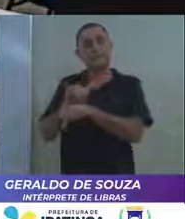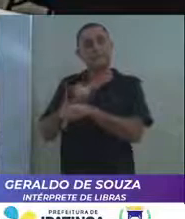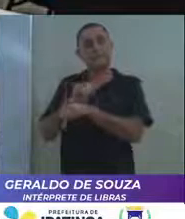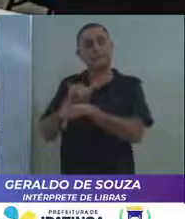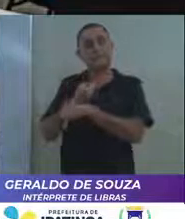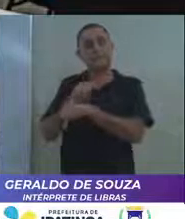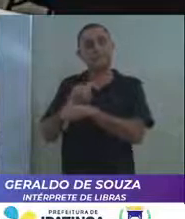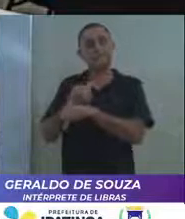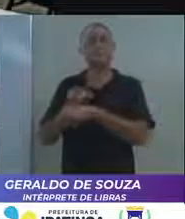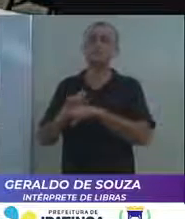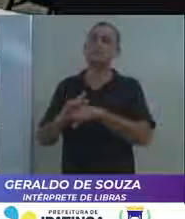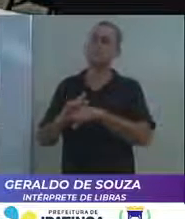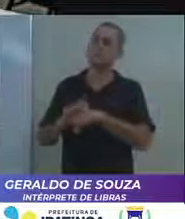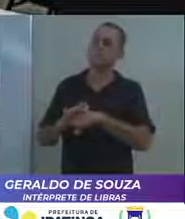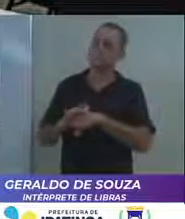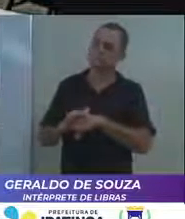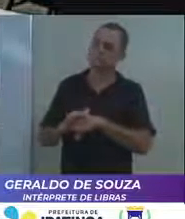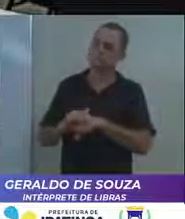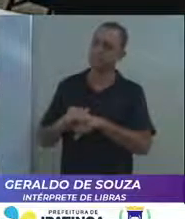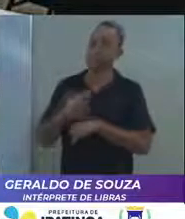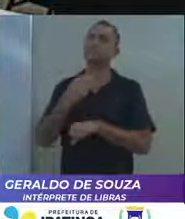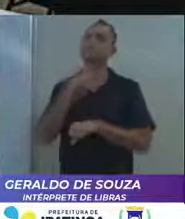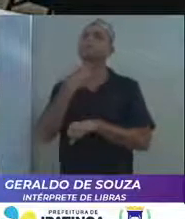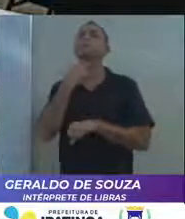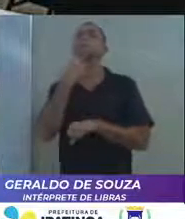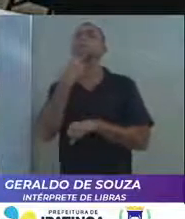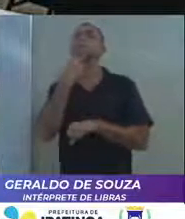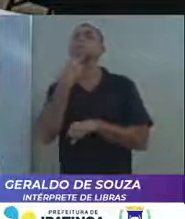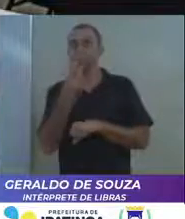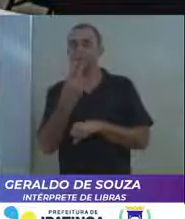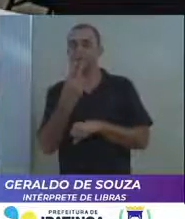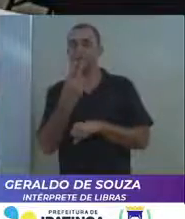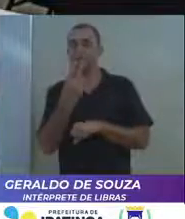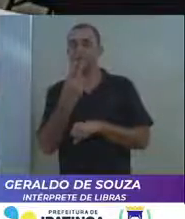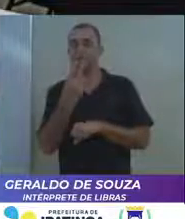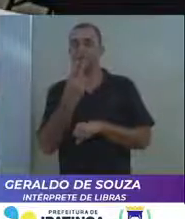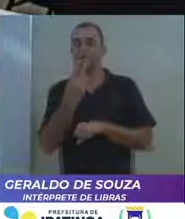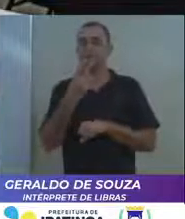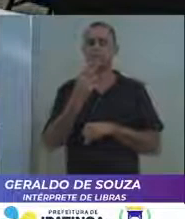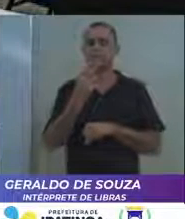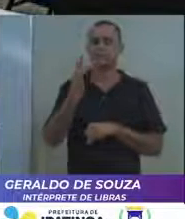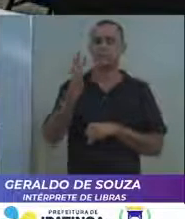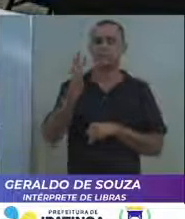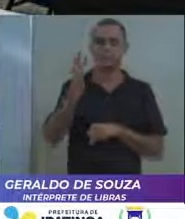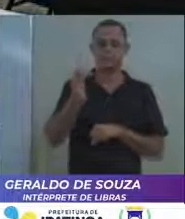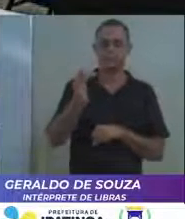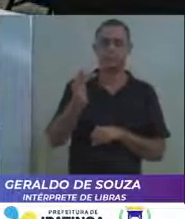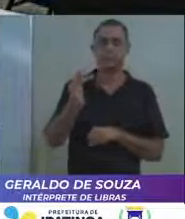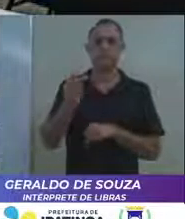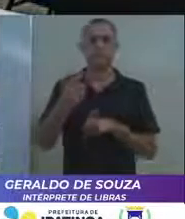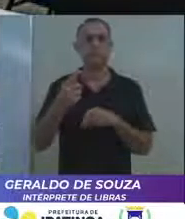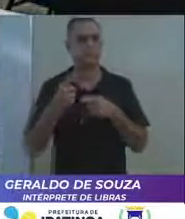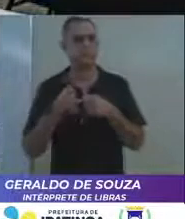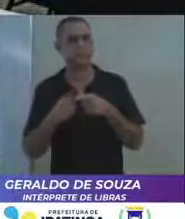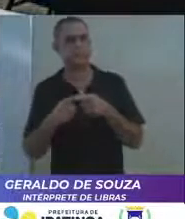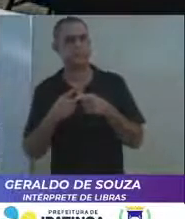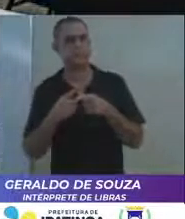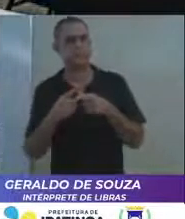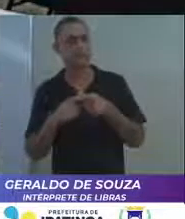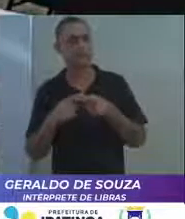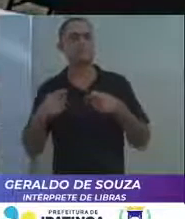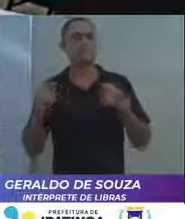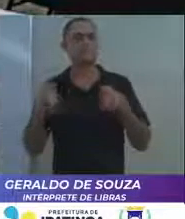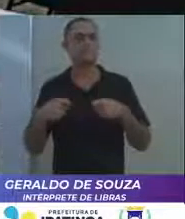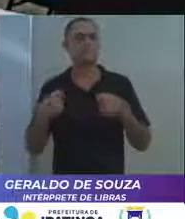gente continuar dando aula da forma que a gente dava antes, a tendência é adoecer mais, né? Então, a gente